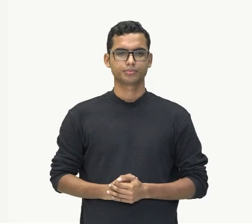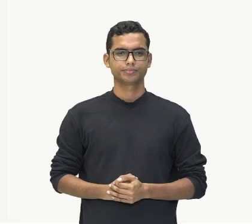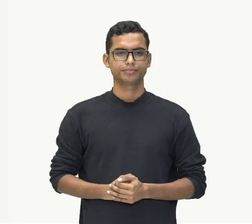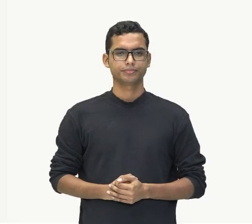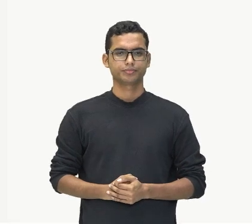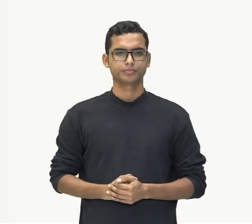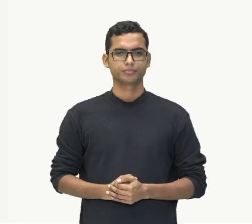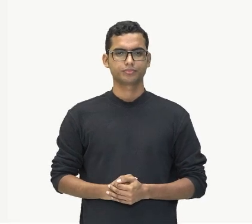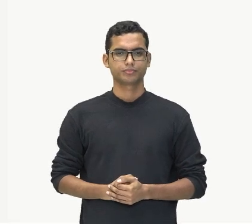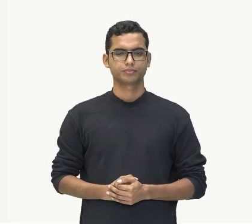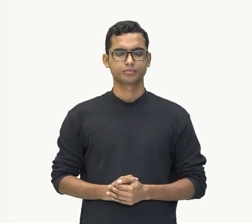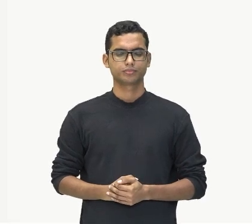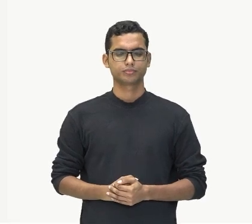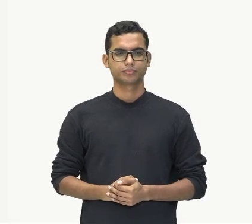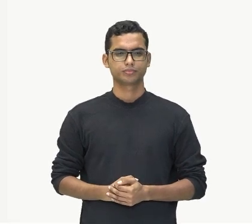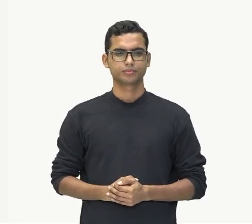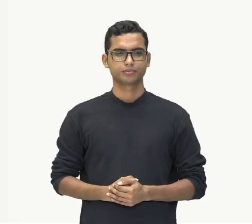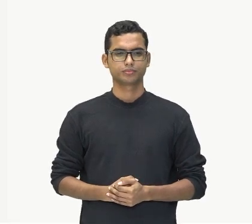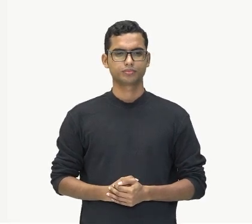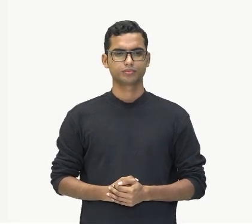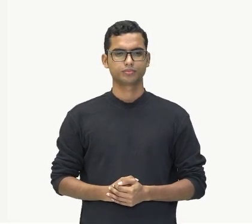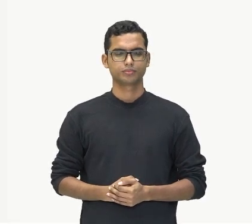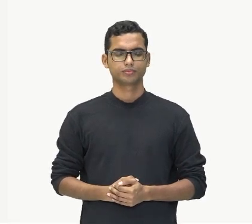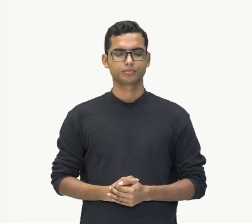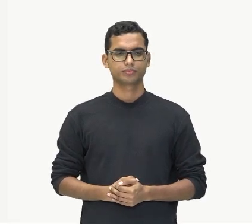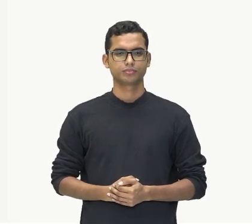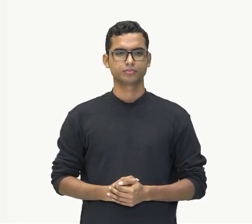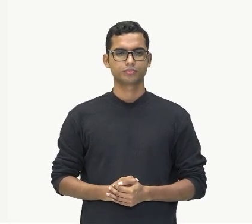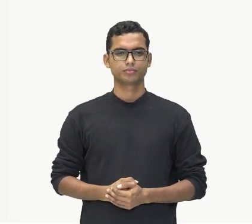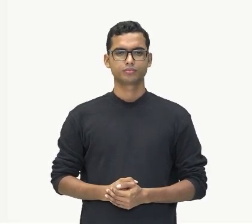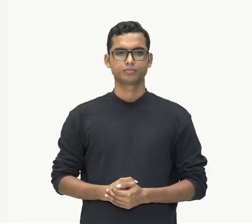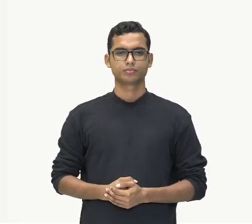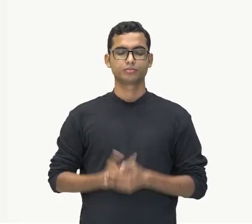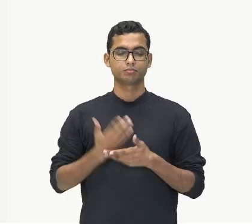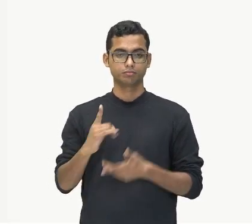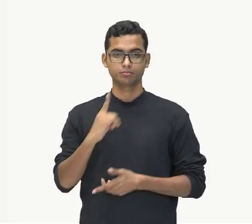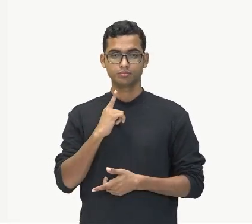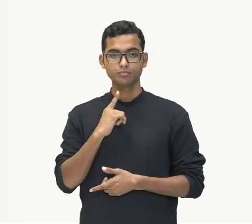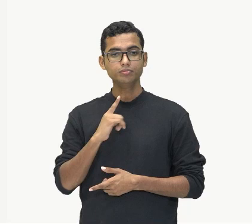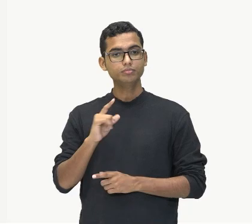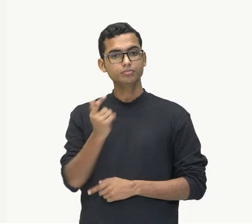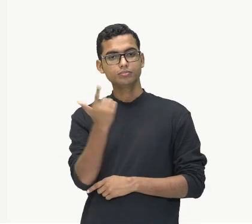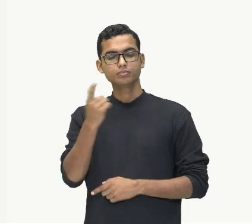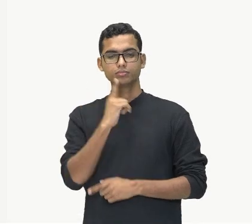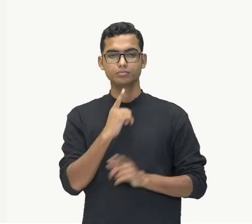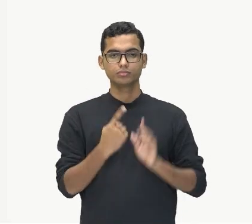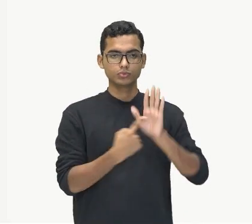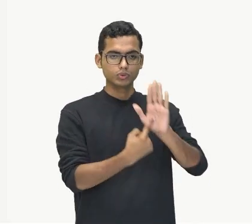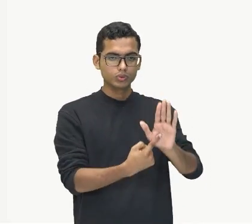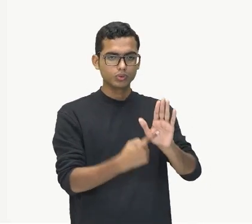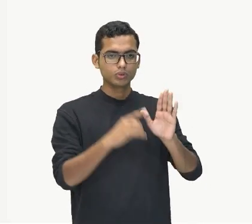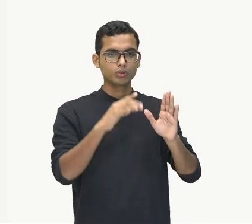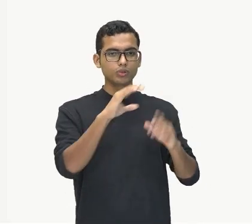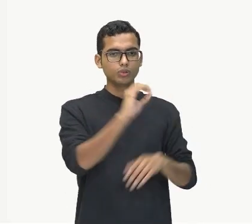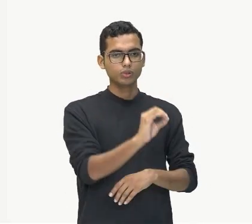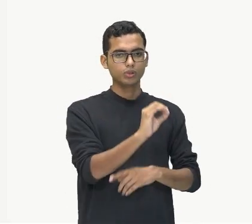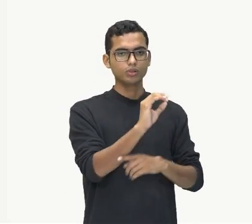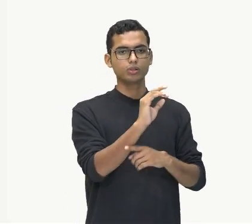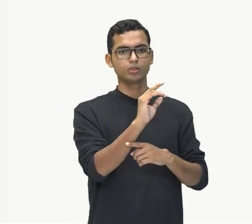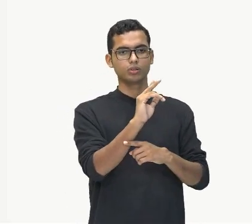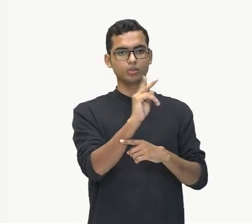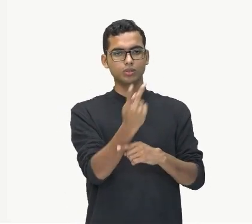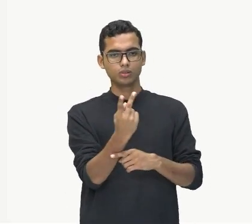na substância você tem a presença de dois grupos OH. Observe aqui, hidróxido de bário, hidróxido